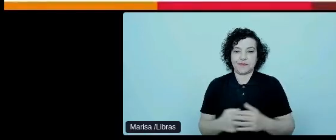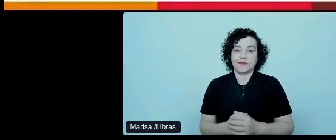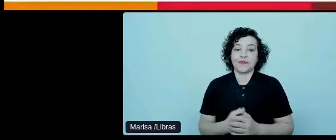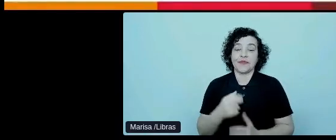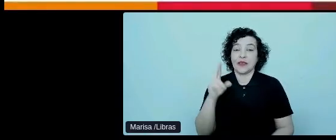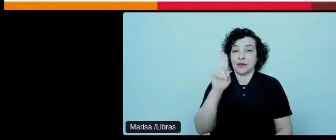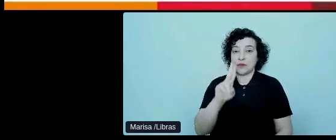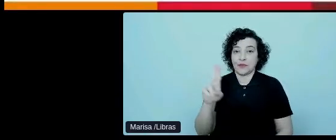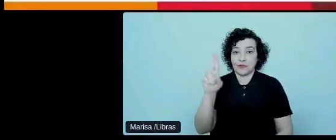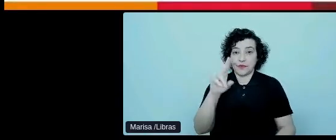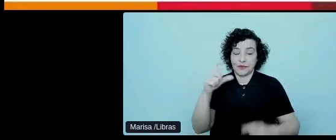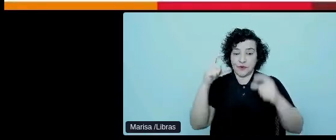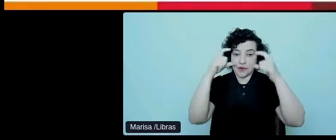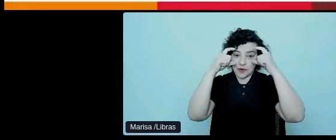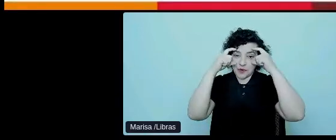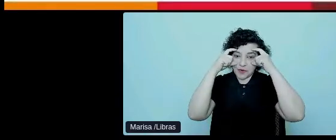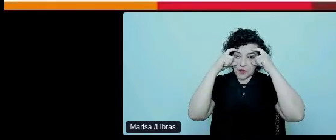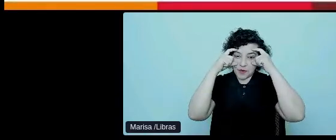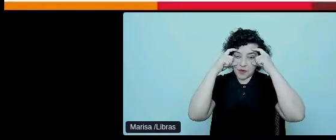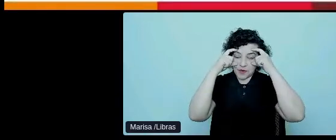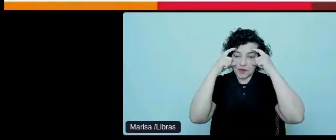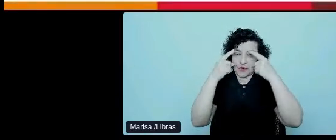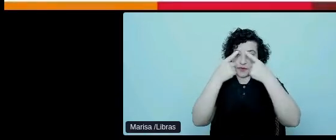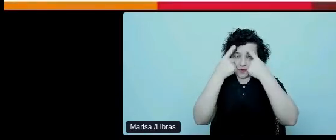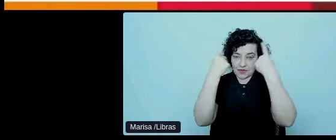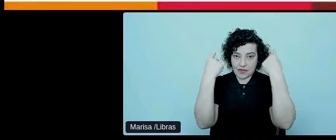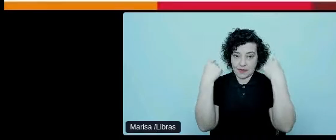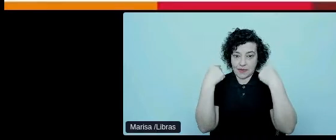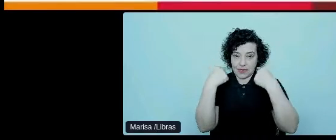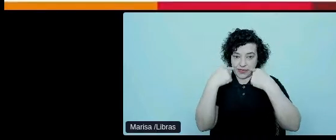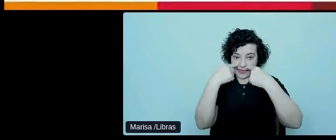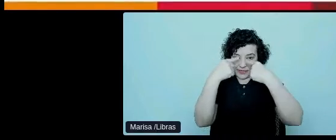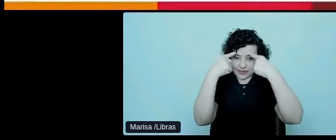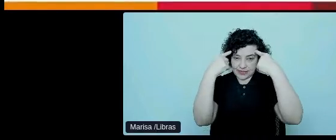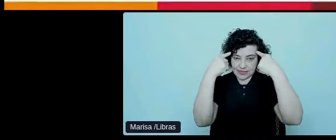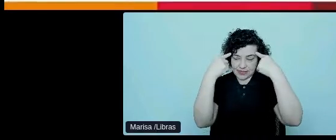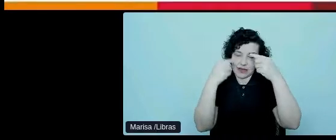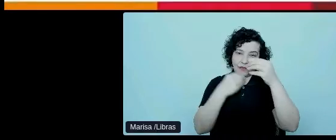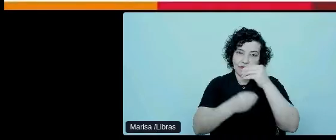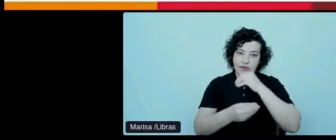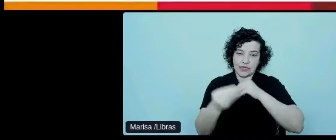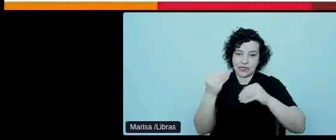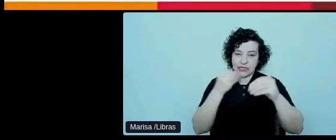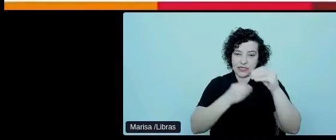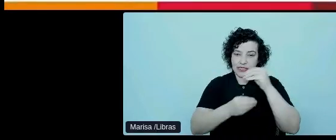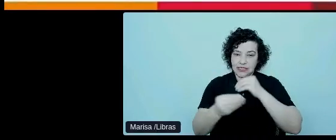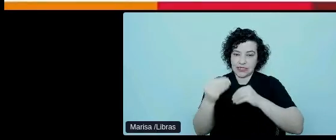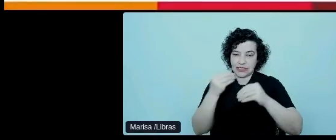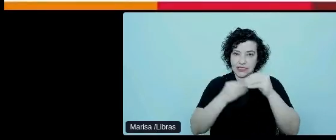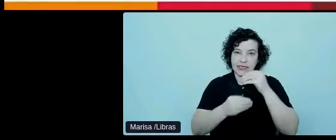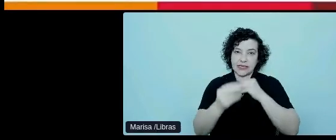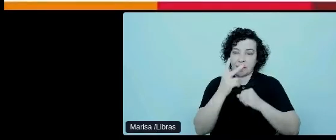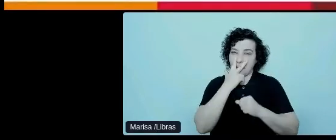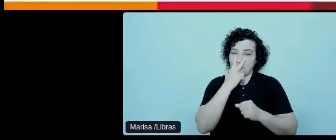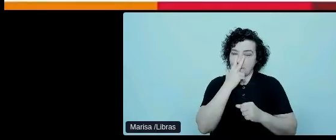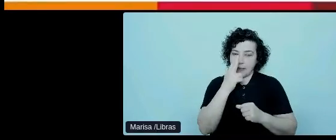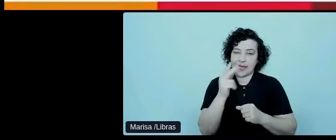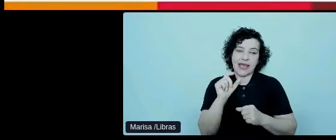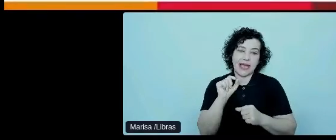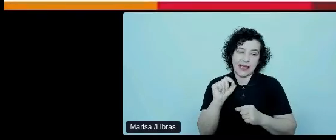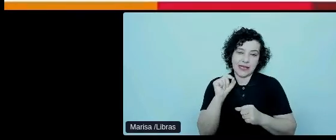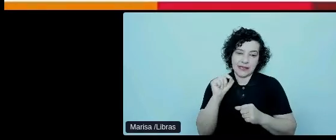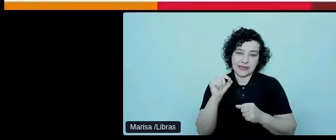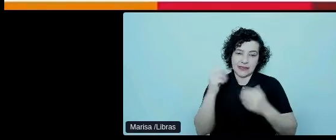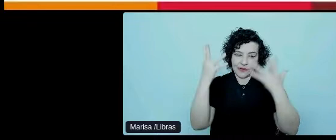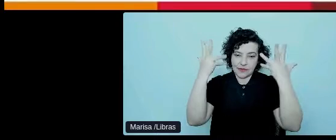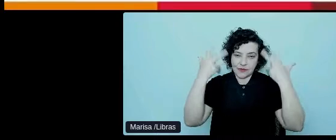uso óculos. Meu óculos tem uma armação mista, assim, de oncinha. Hoje eu tô usando uma